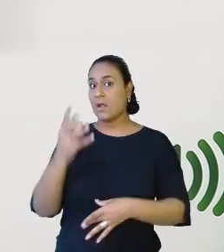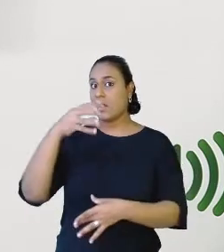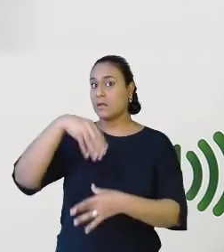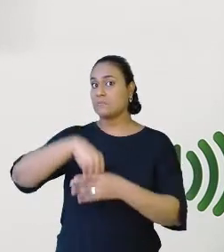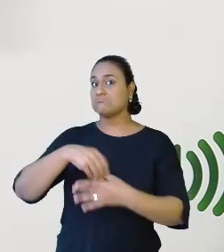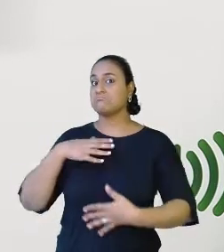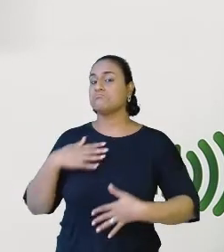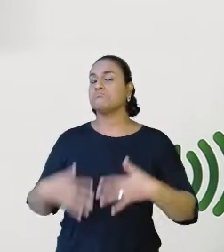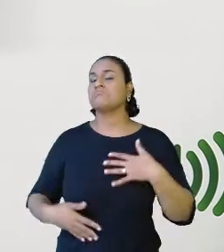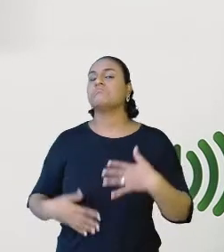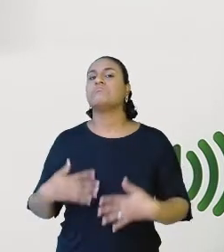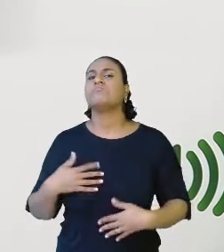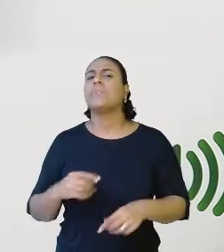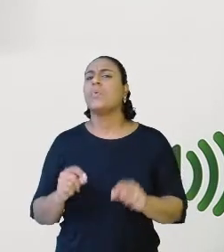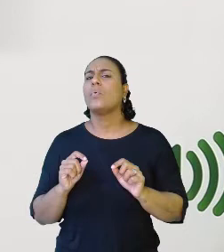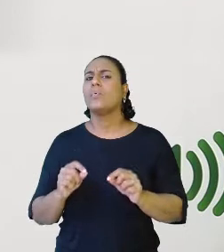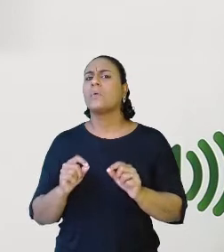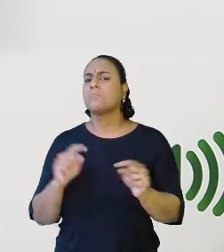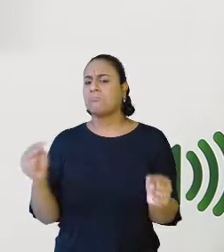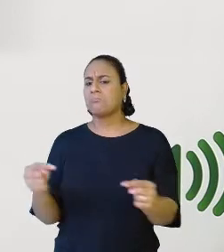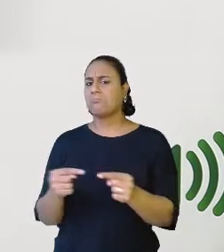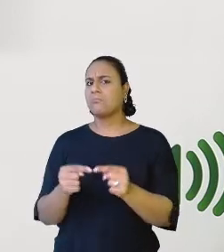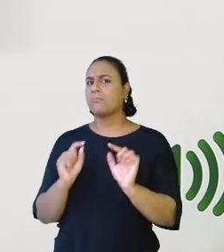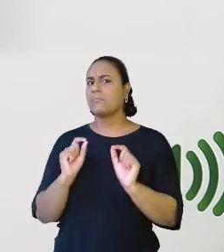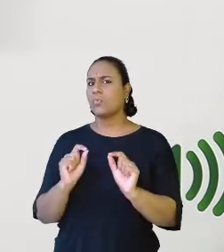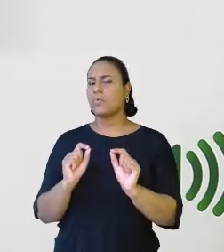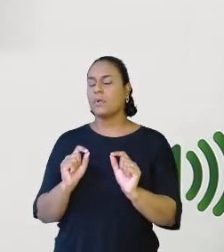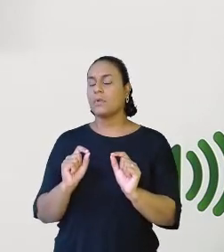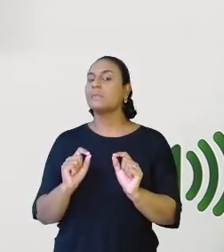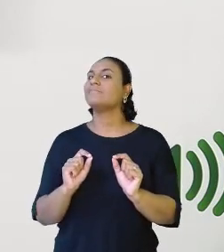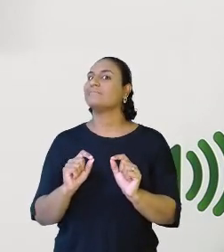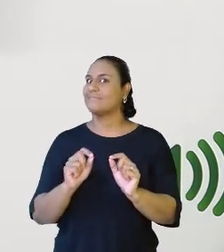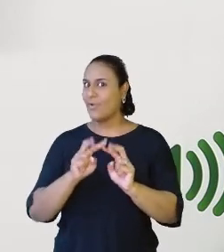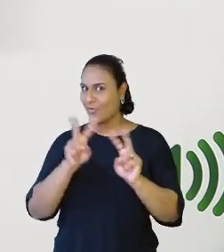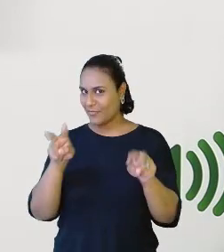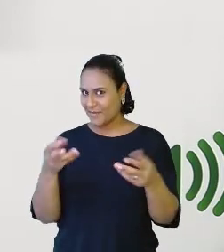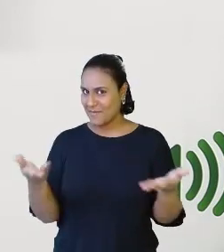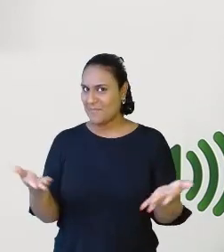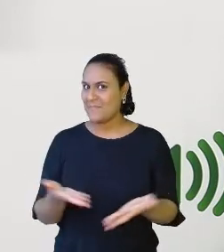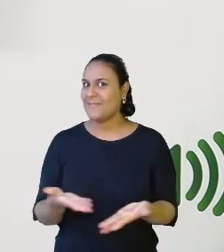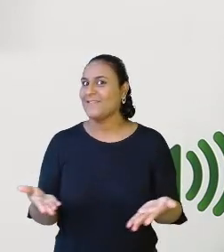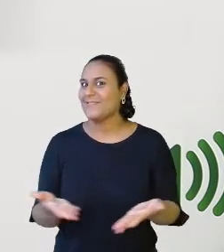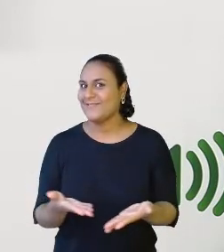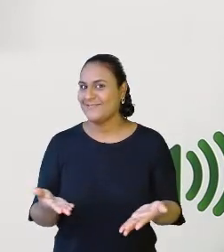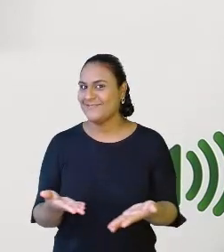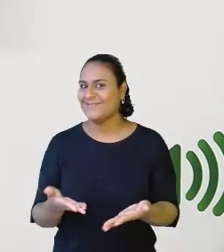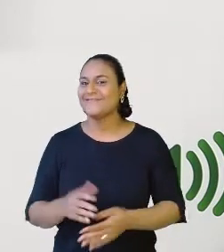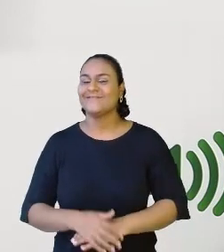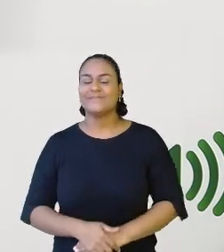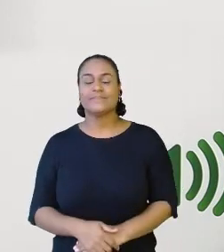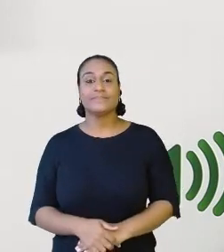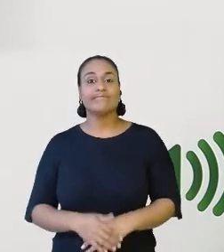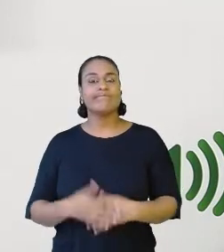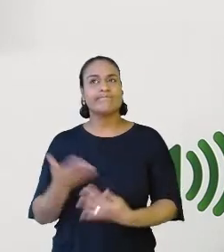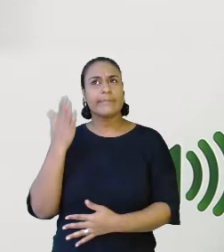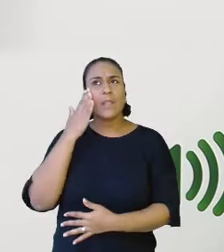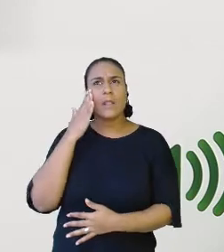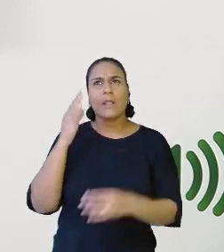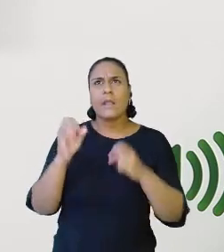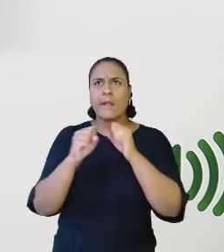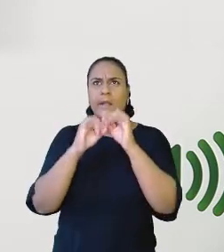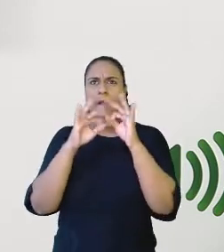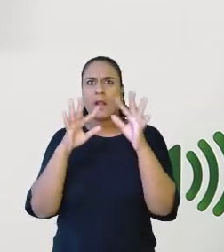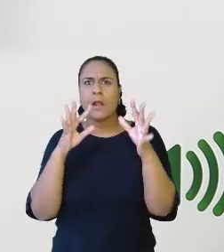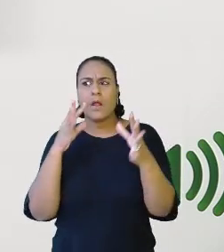nosso corpo? O que é que isso tudo tem a ver? É exatamente sobre isso que nós vamos conversar na aula de hoje. Entender